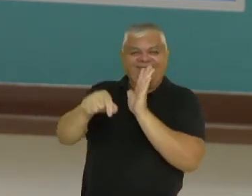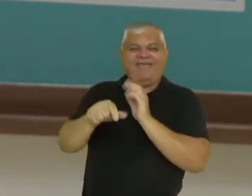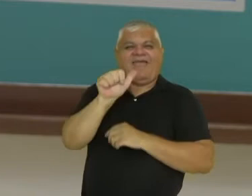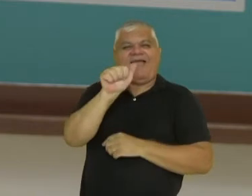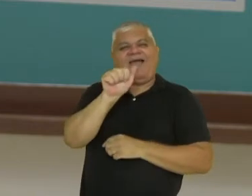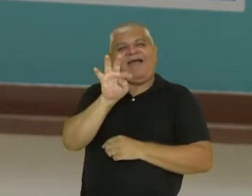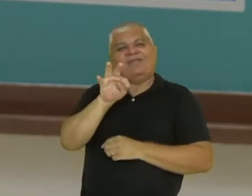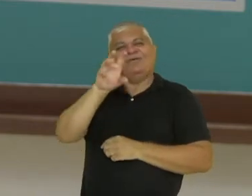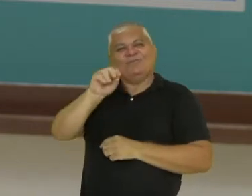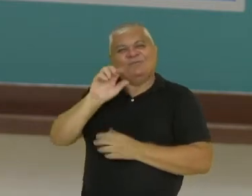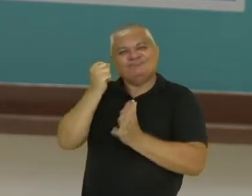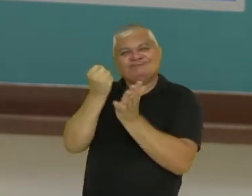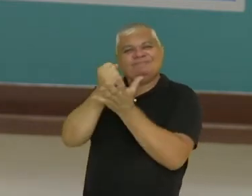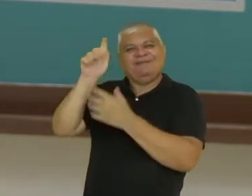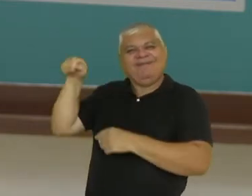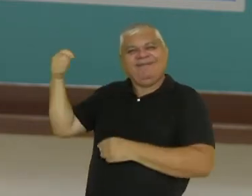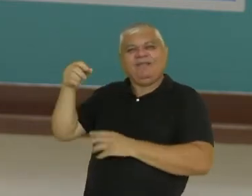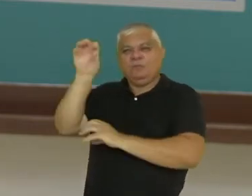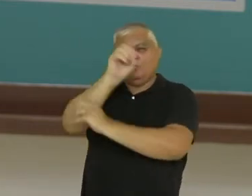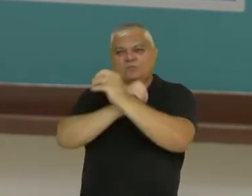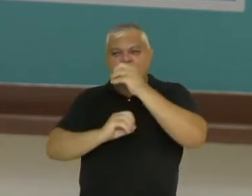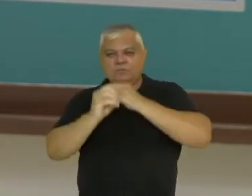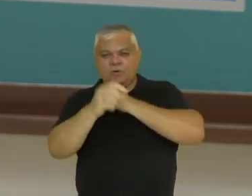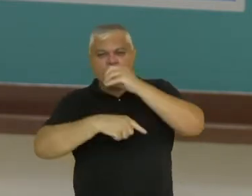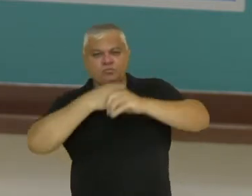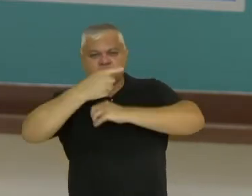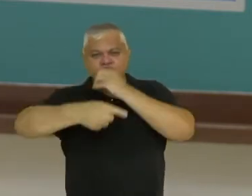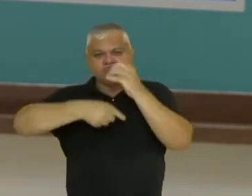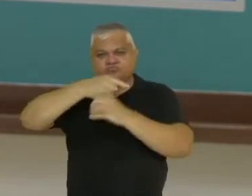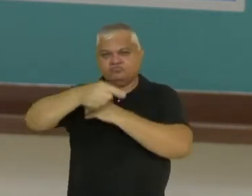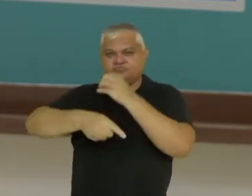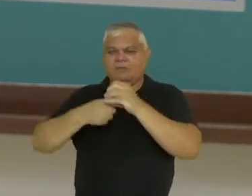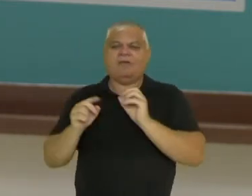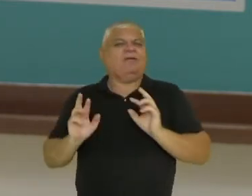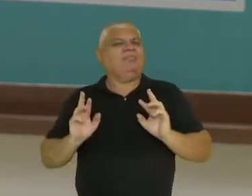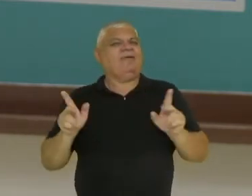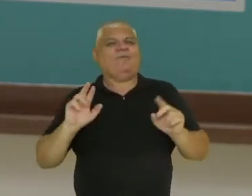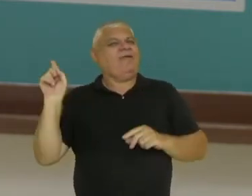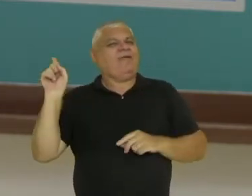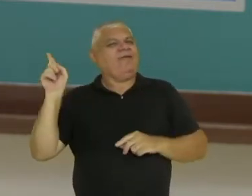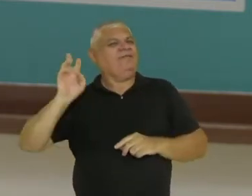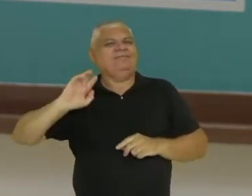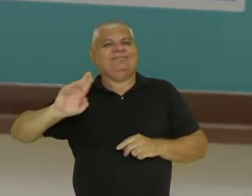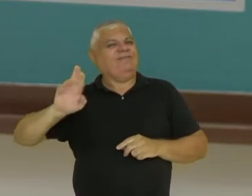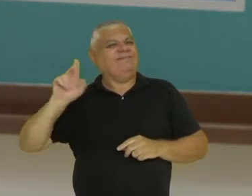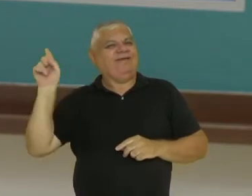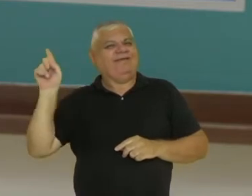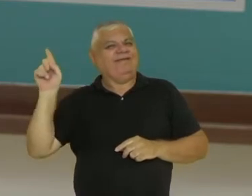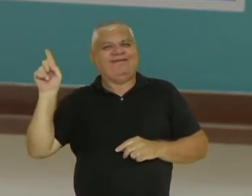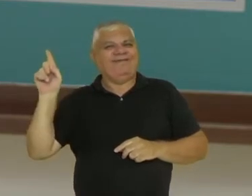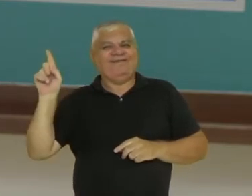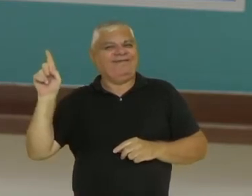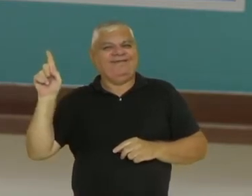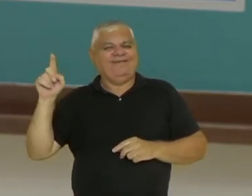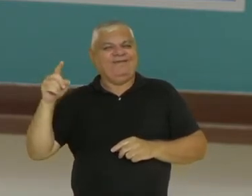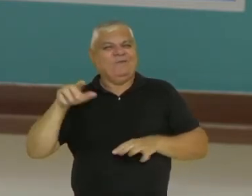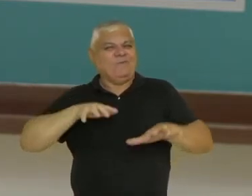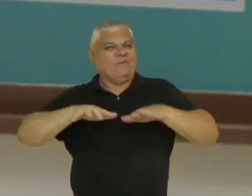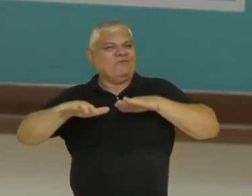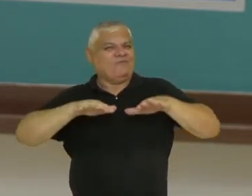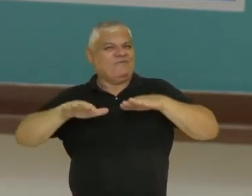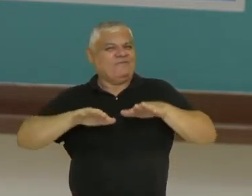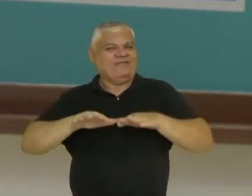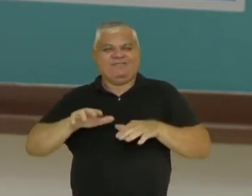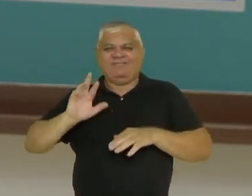átomo. Mas atualmente a gente sabe que não é bem essa figura aí que representa o comportamento dos átomos. Eles não